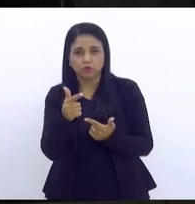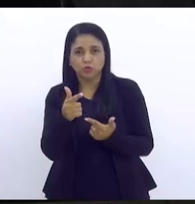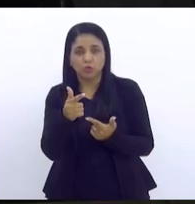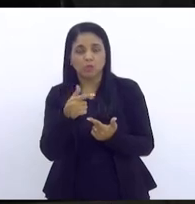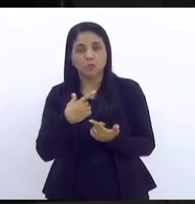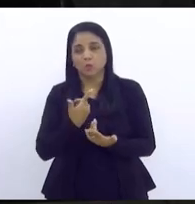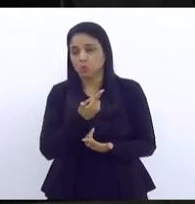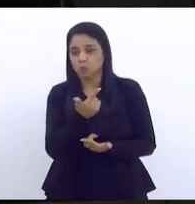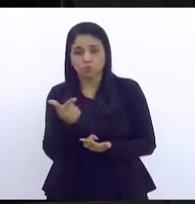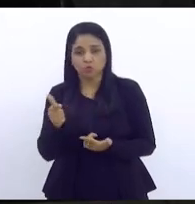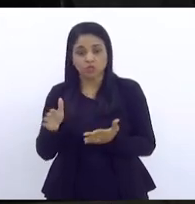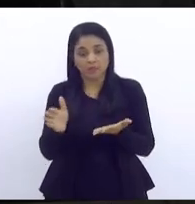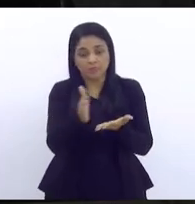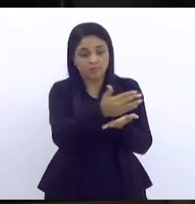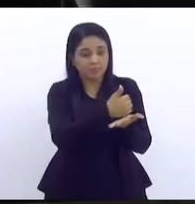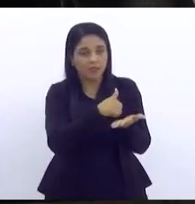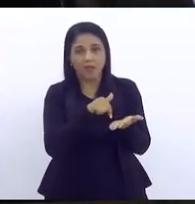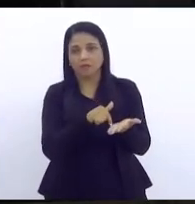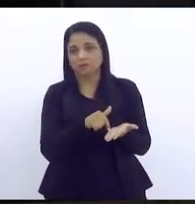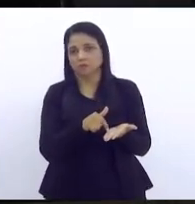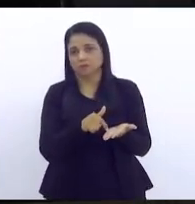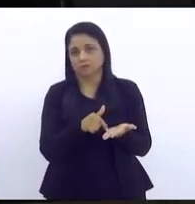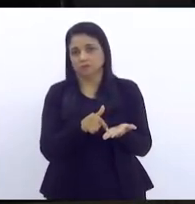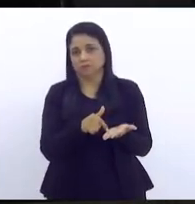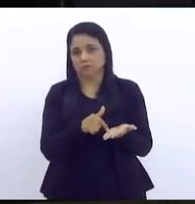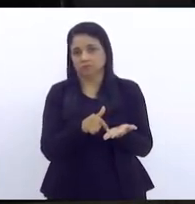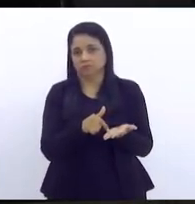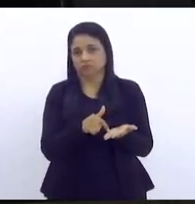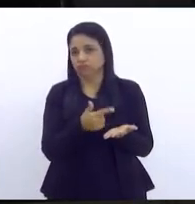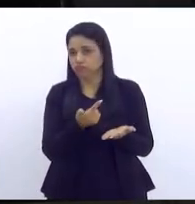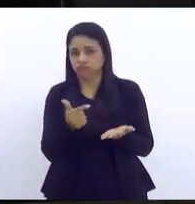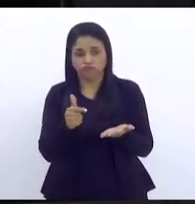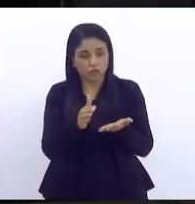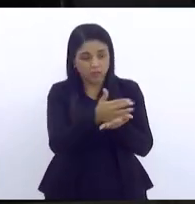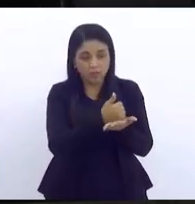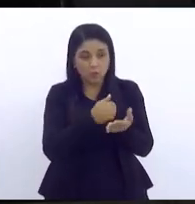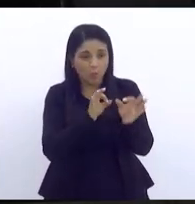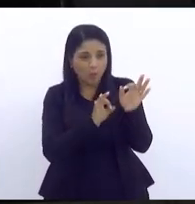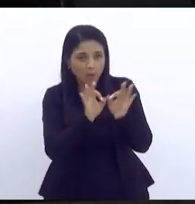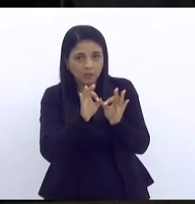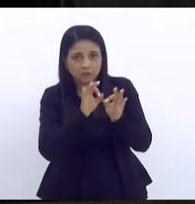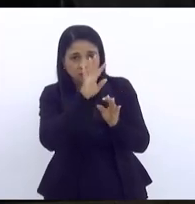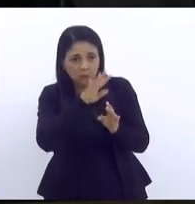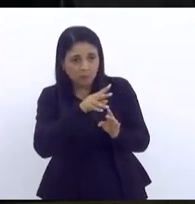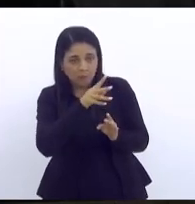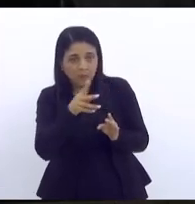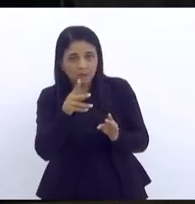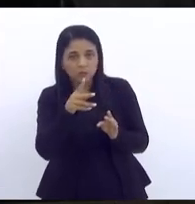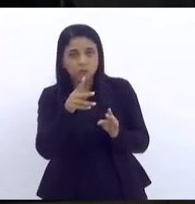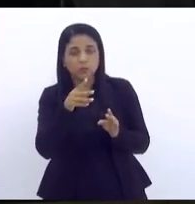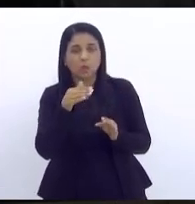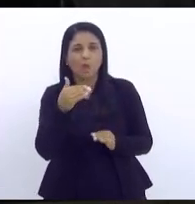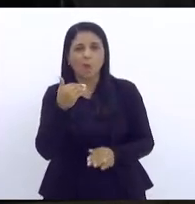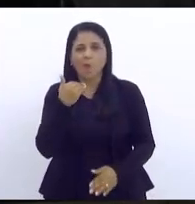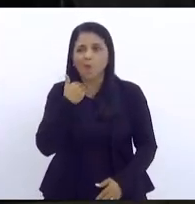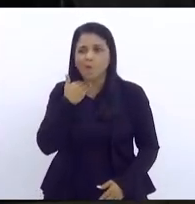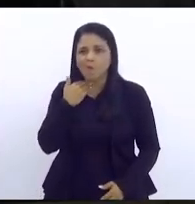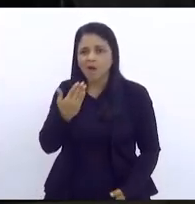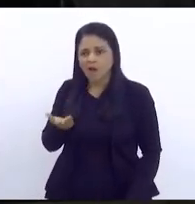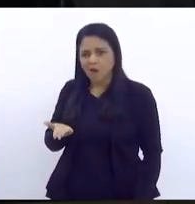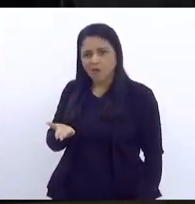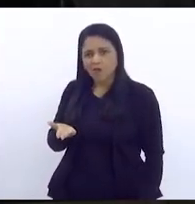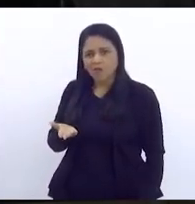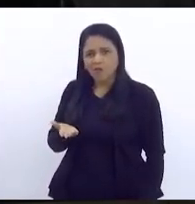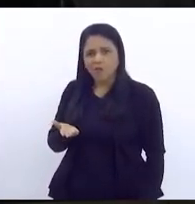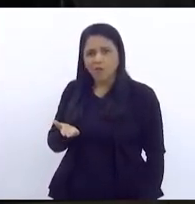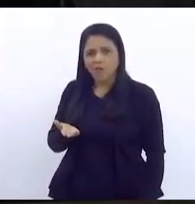recebeu os dados or gente eu vou fazer um planejamento um banco do tamanho desse banco que já